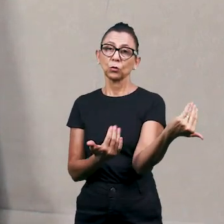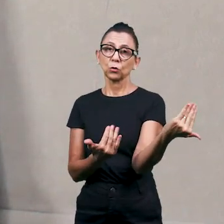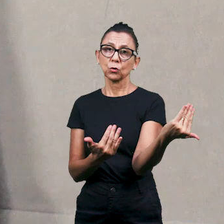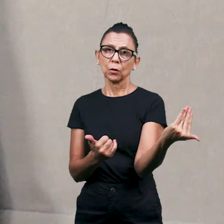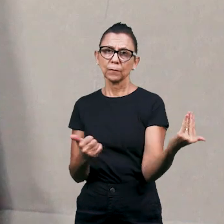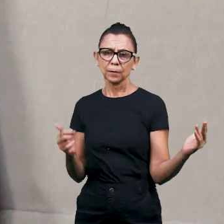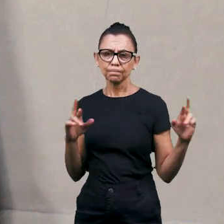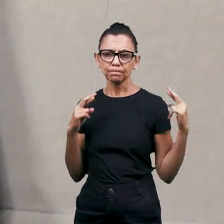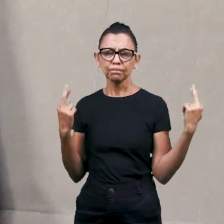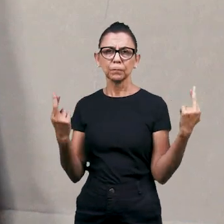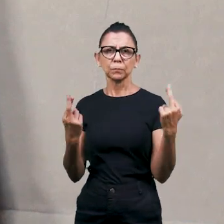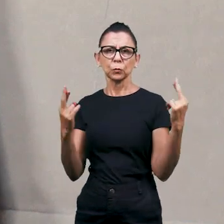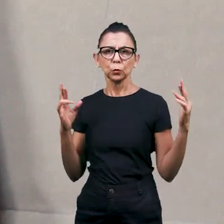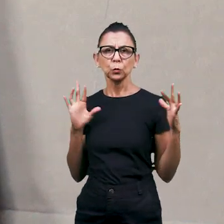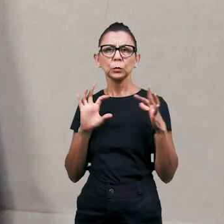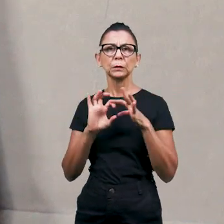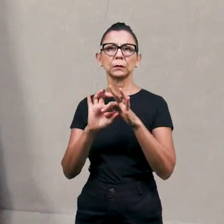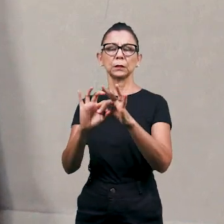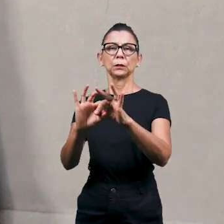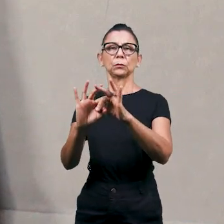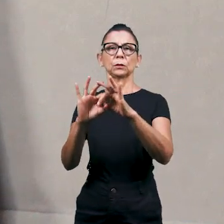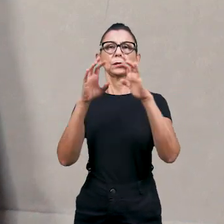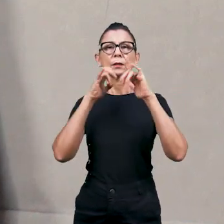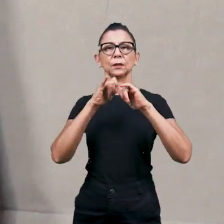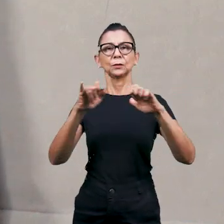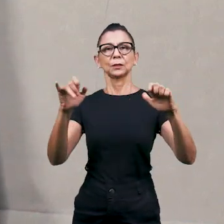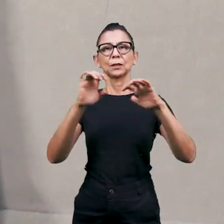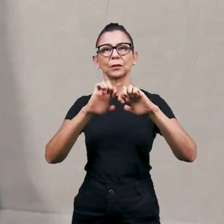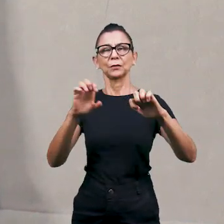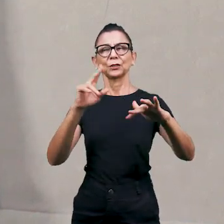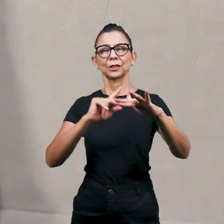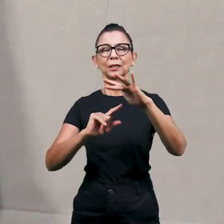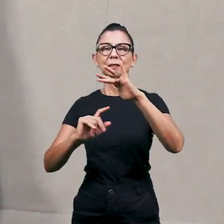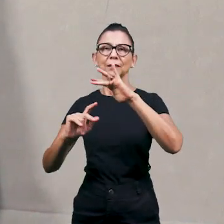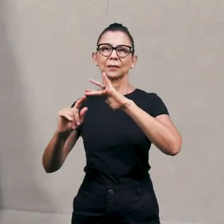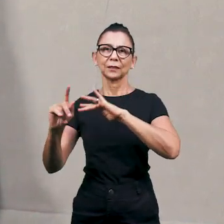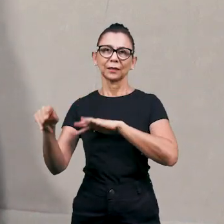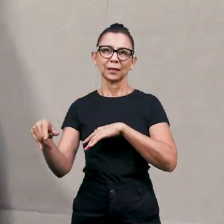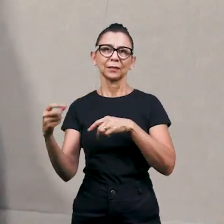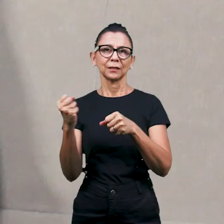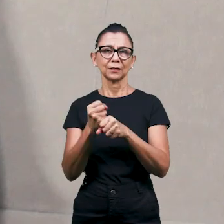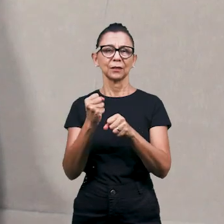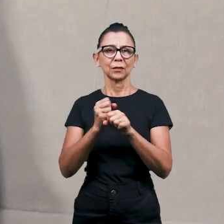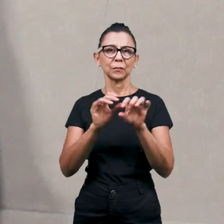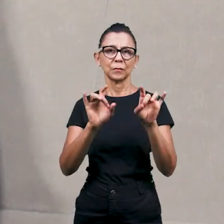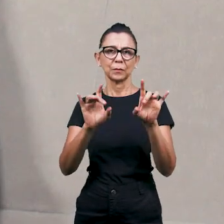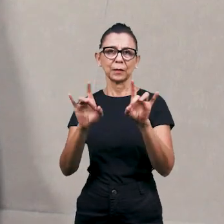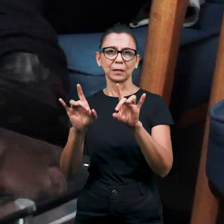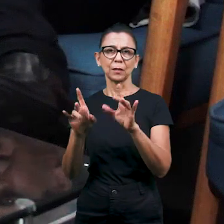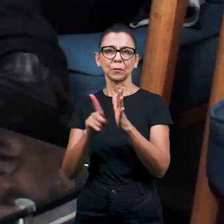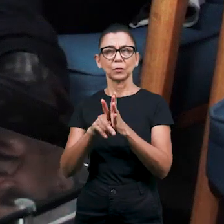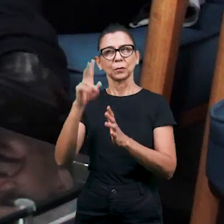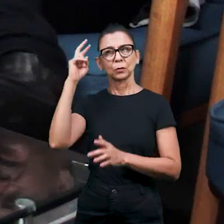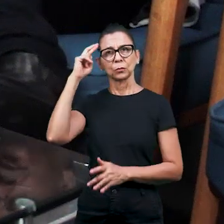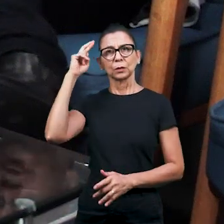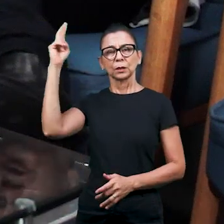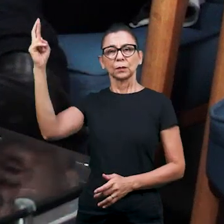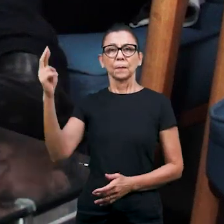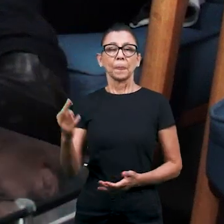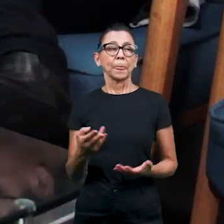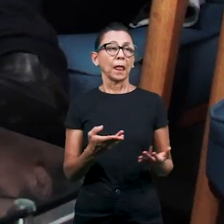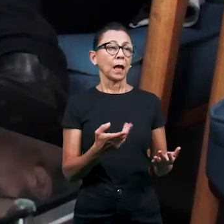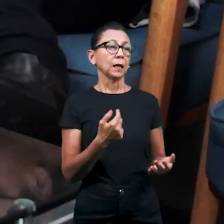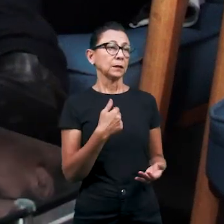engajados em anunciar o Evangelho eterno e essa obra especial que o Senhor faz no nosso meio. Aliás, eu